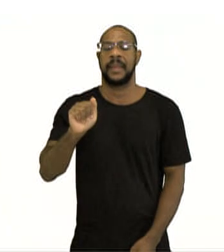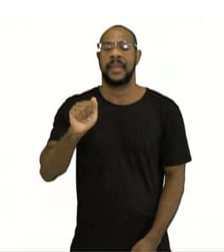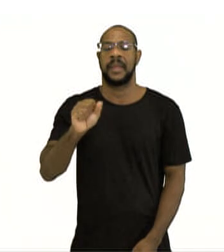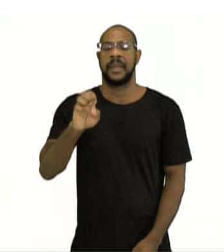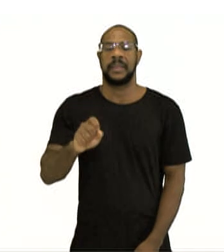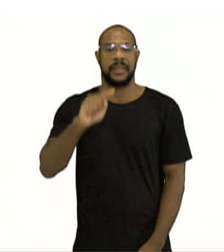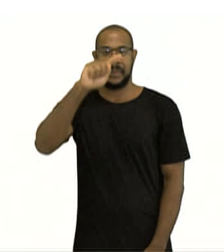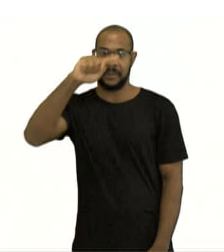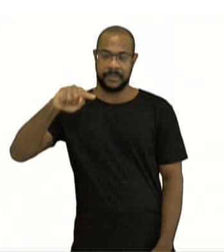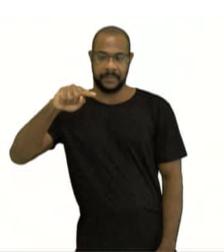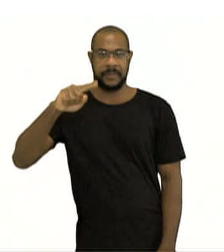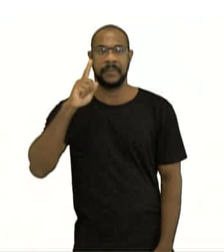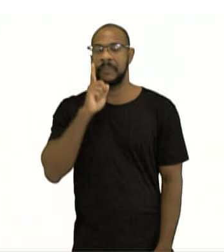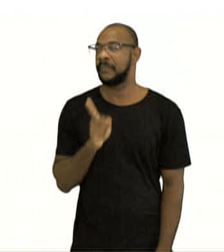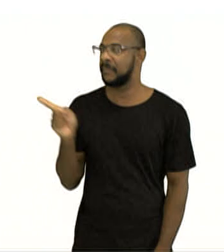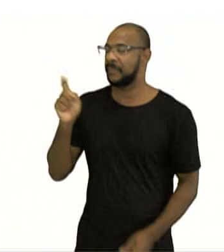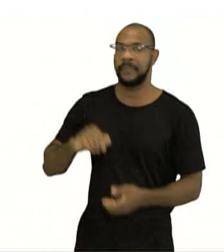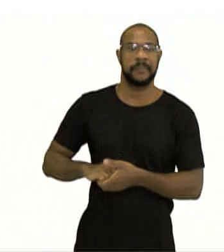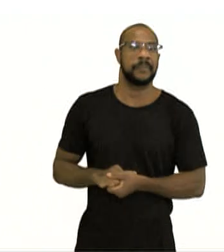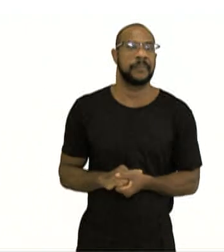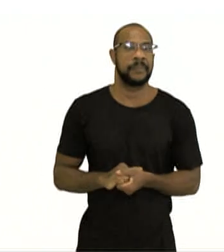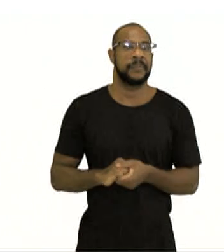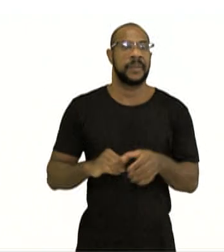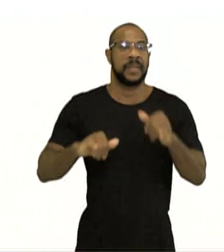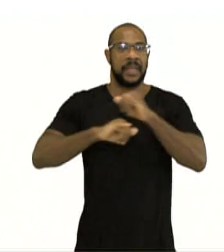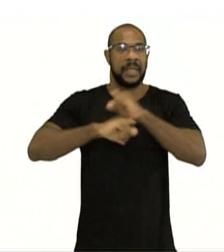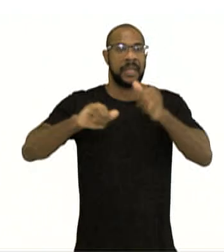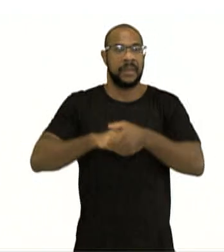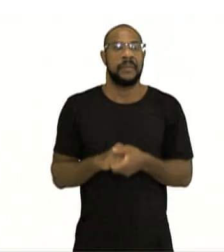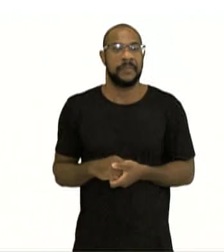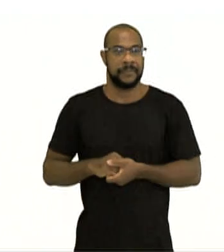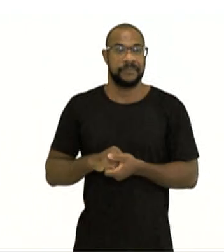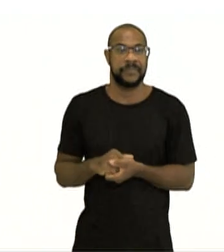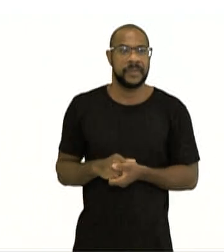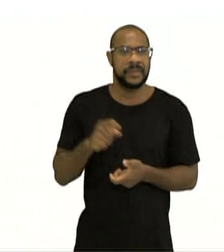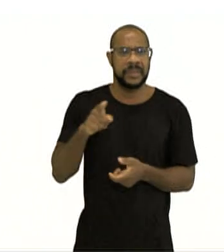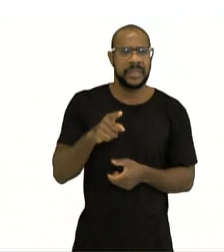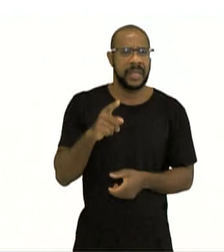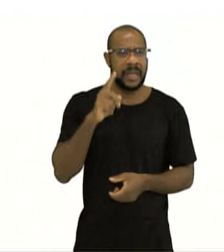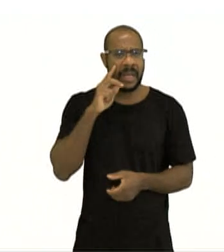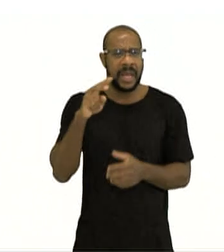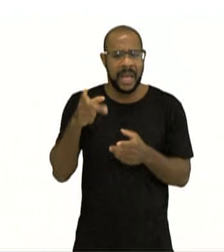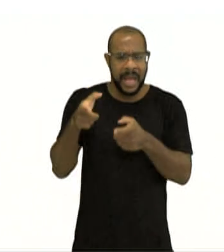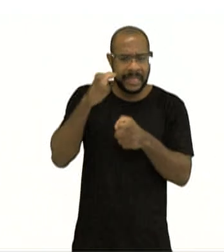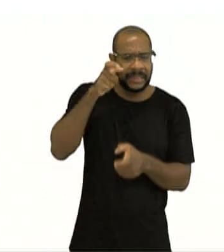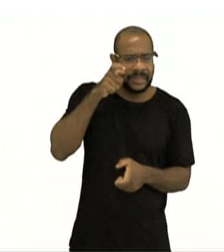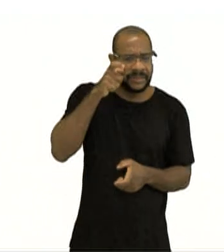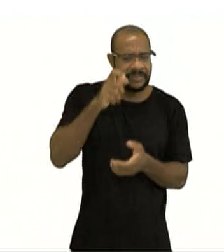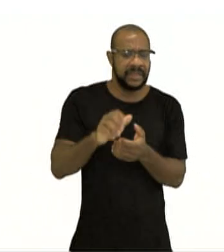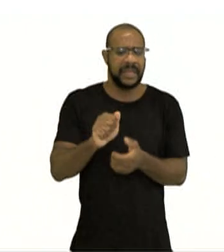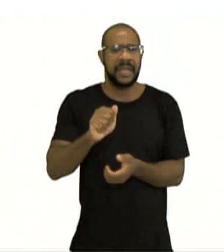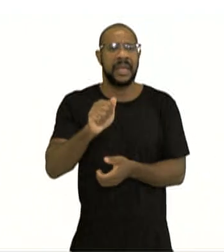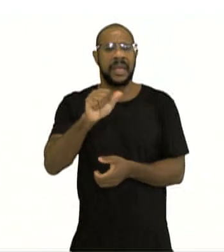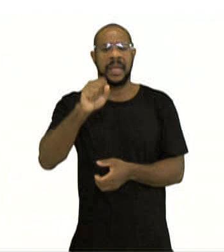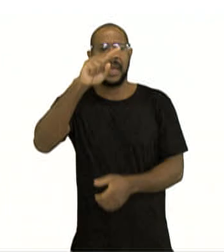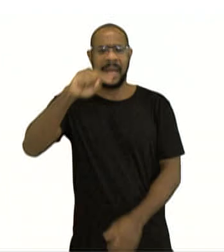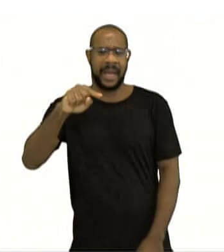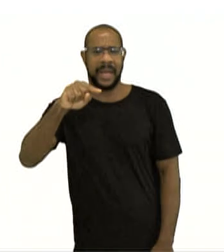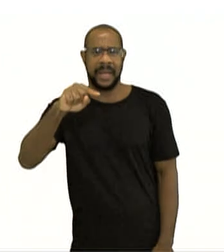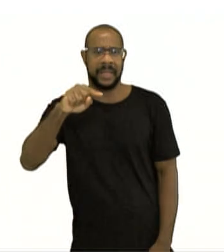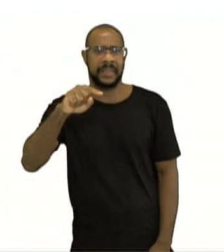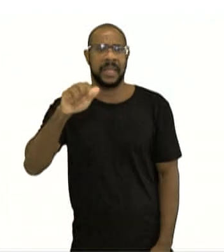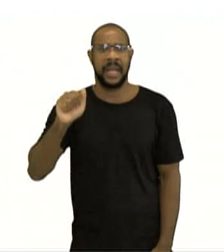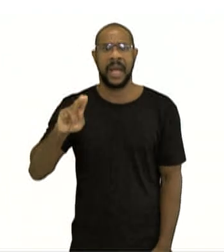Releia o trecho. Além de assistir às aulas. O que você está observando aqui?